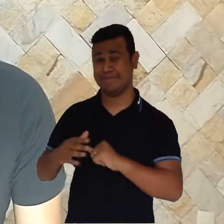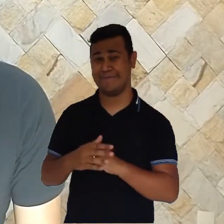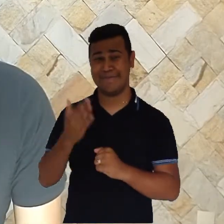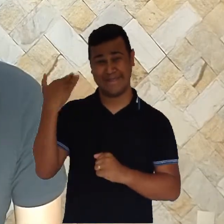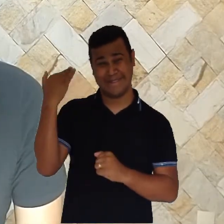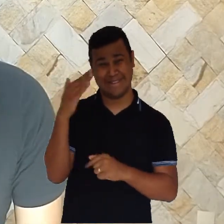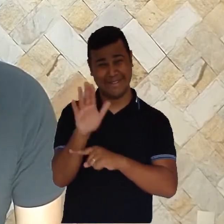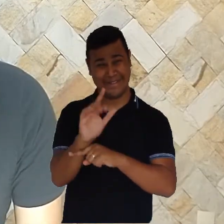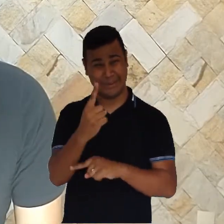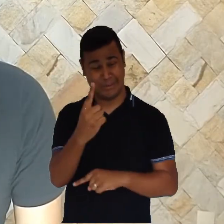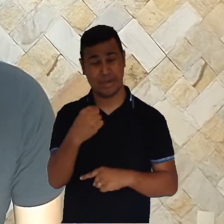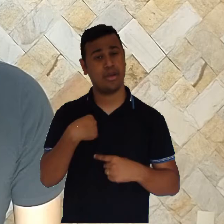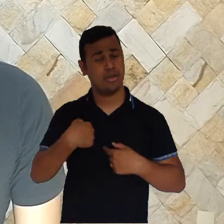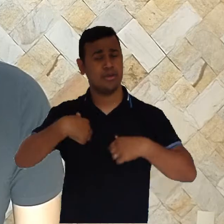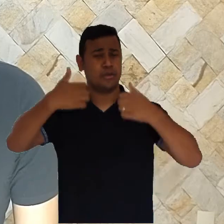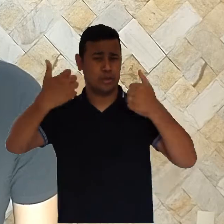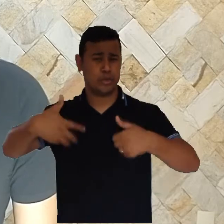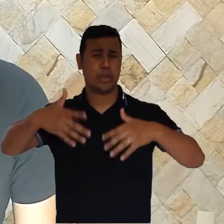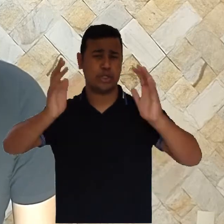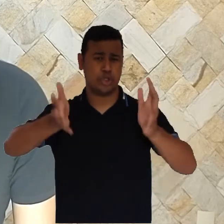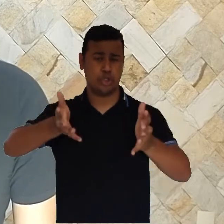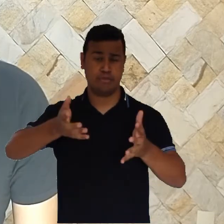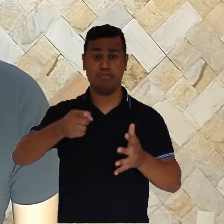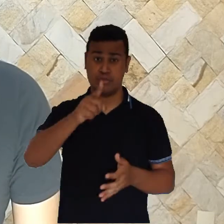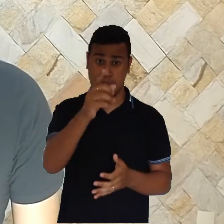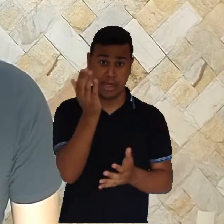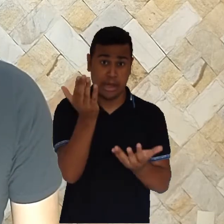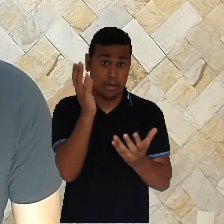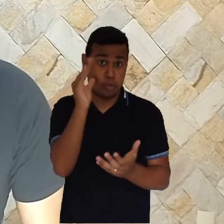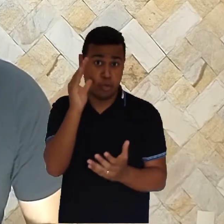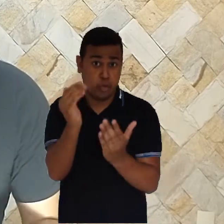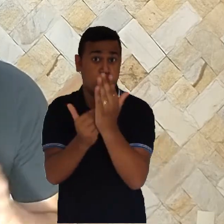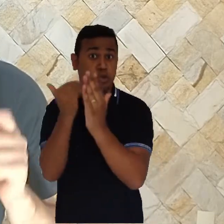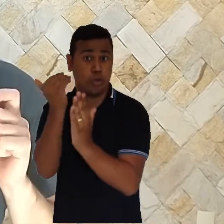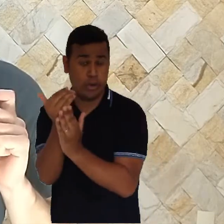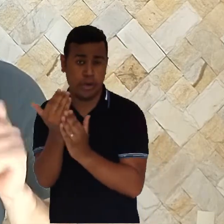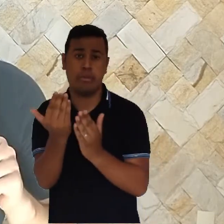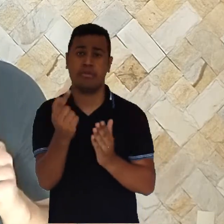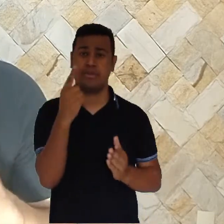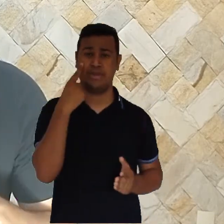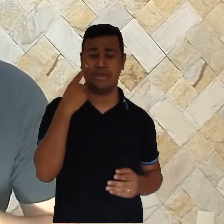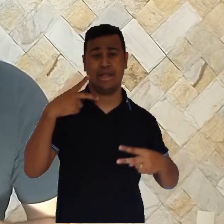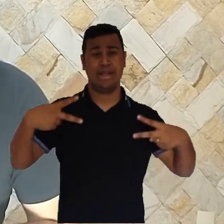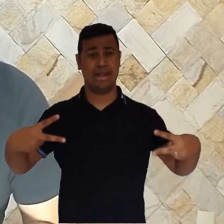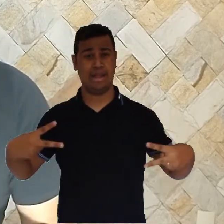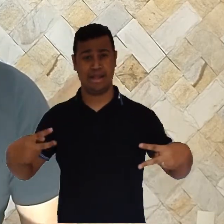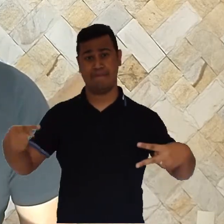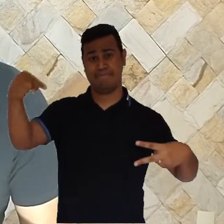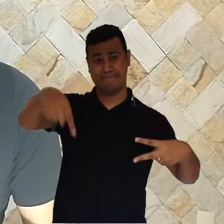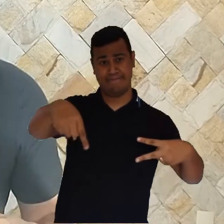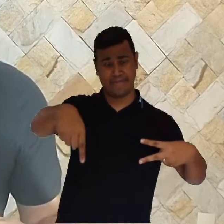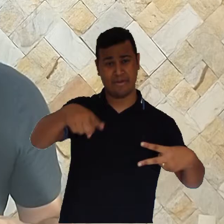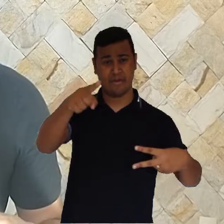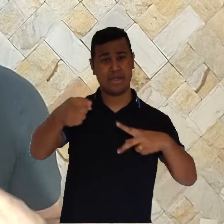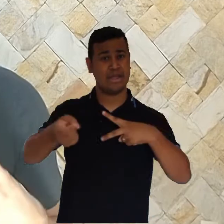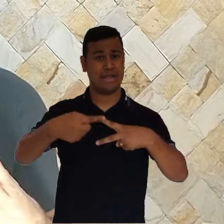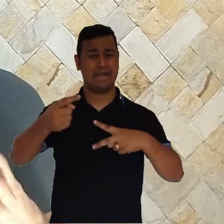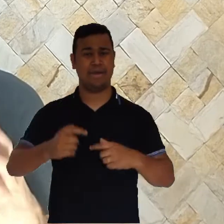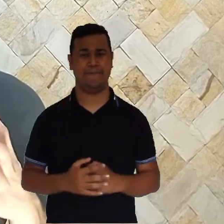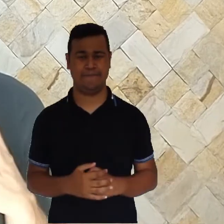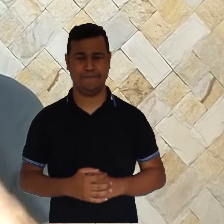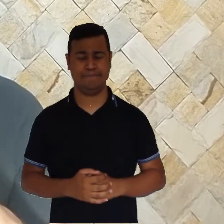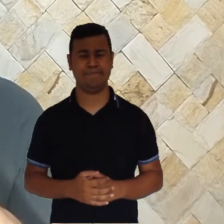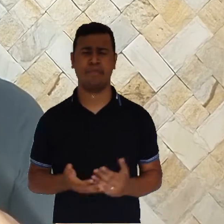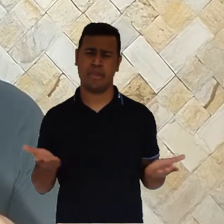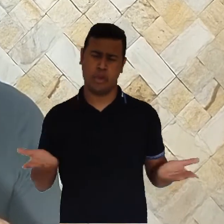mais detalhadamente cada um desses componentes. Se você quiser saber mais, basta clicar no link que está aqui na descrição. Agora que